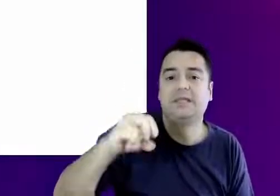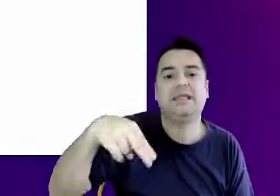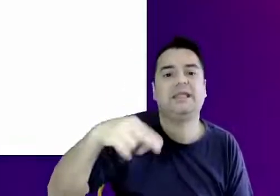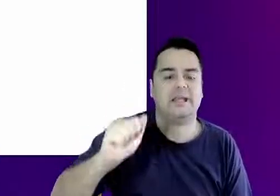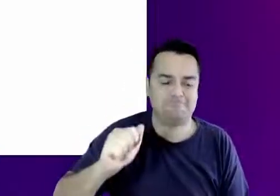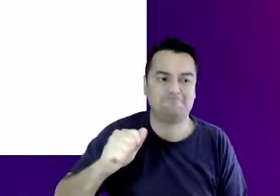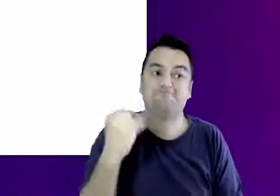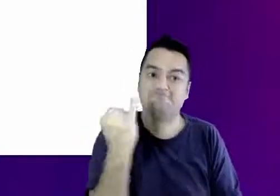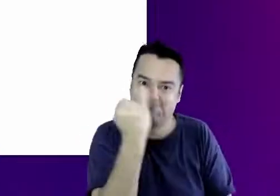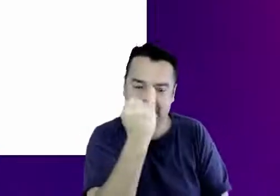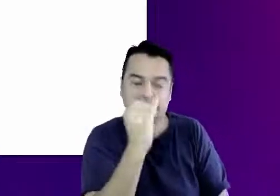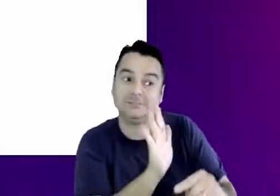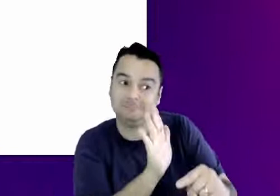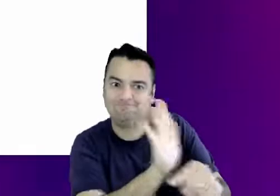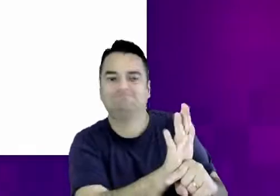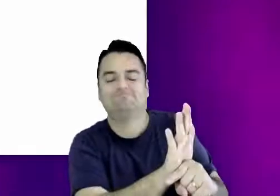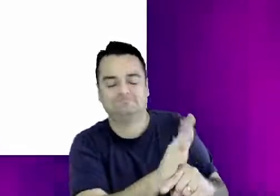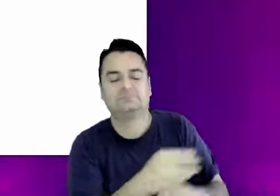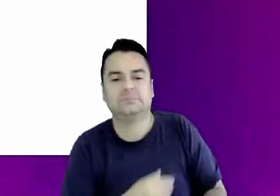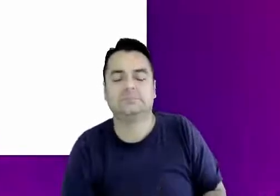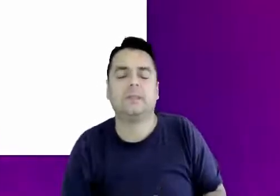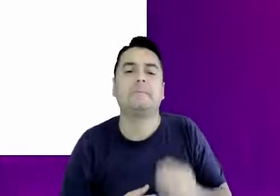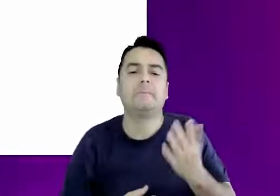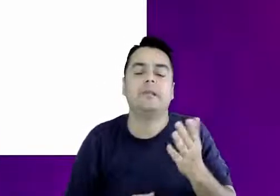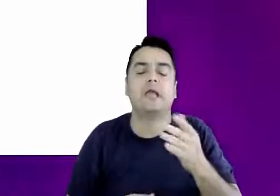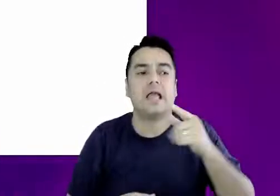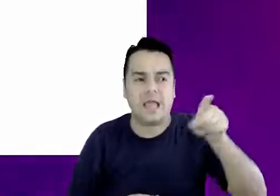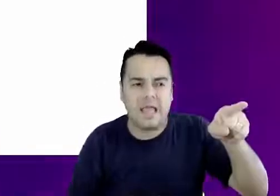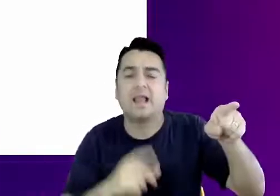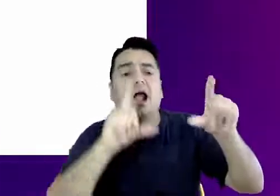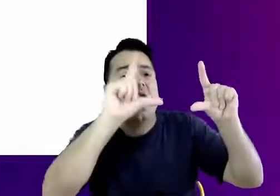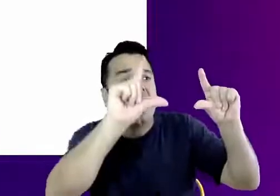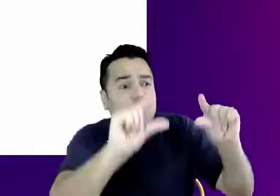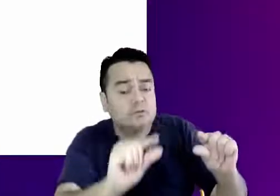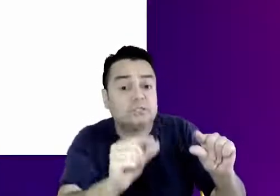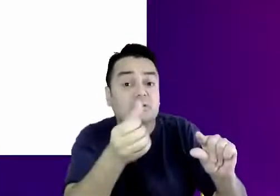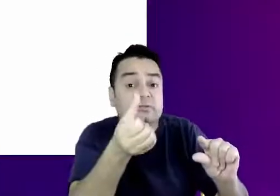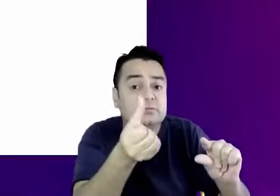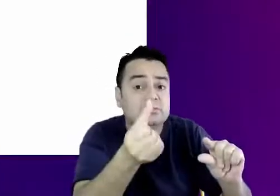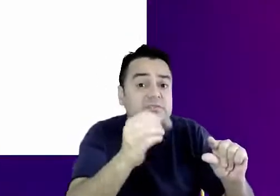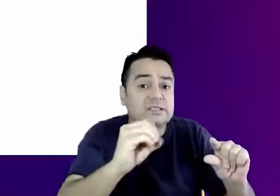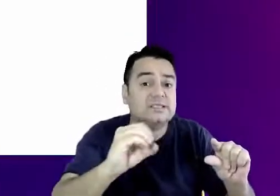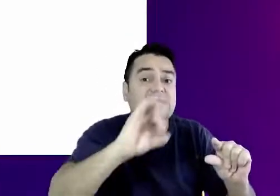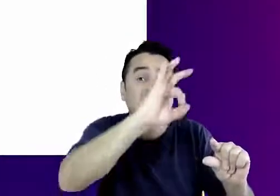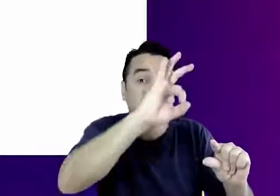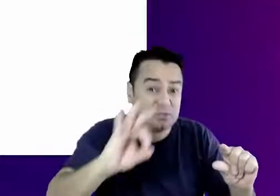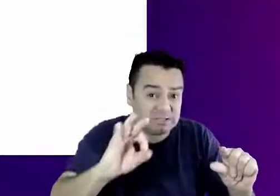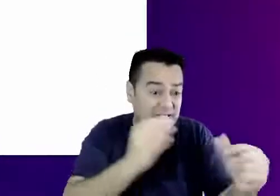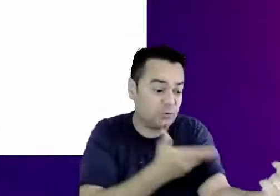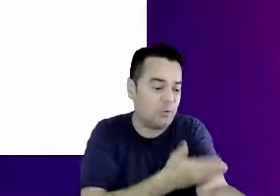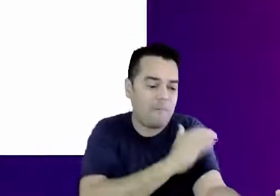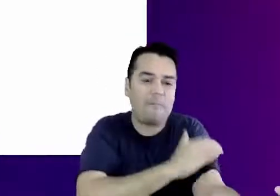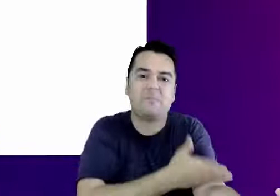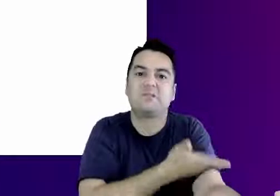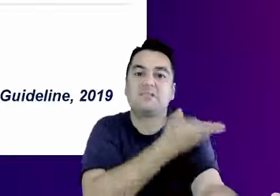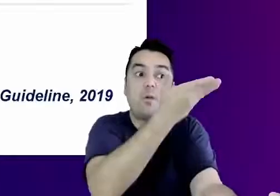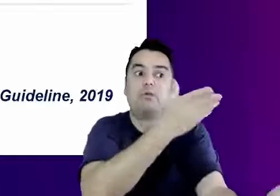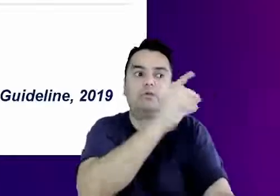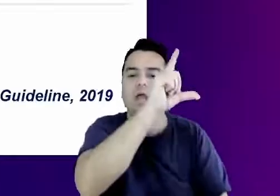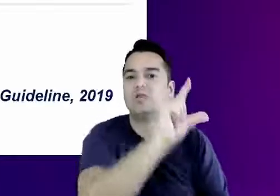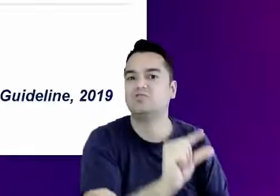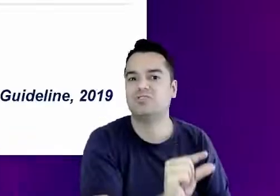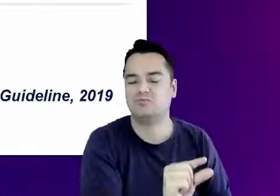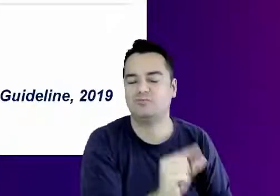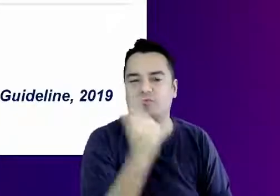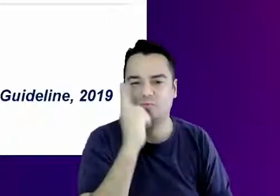tipo A, que mostrou que existe uma redução de por volta de 60% na incidência de pré-eclâmpsia pré-termo quando eu prescrevo aspirina para